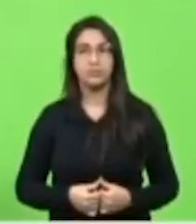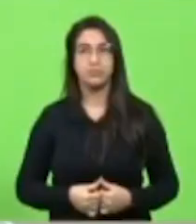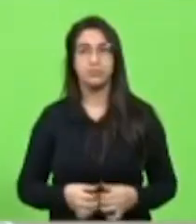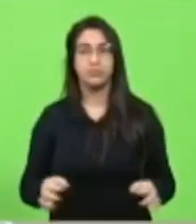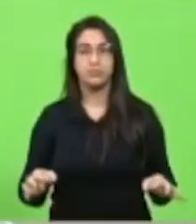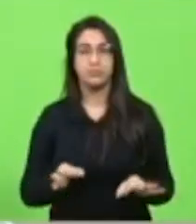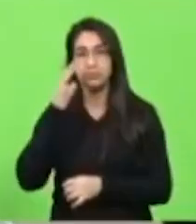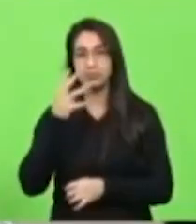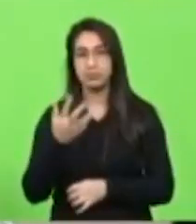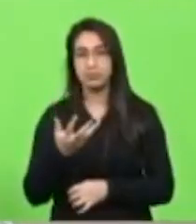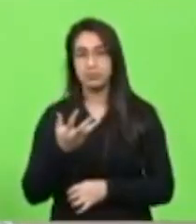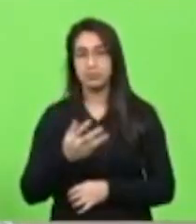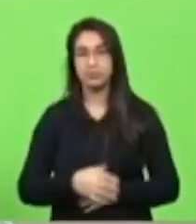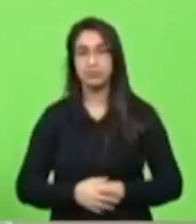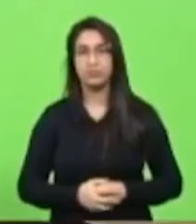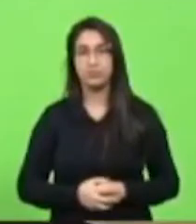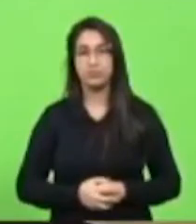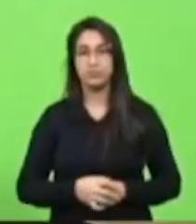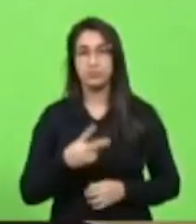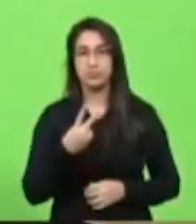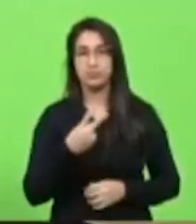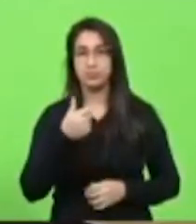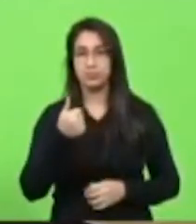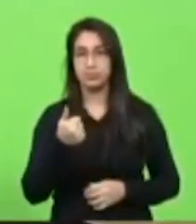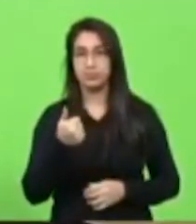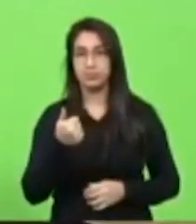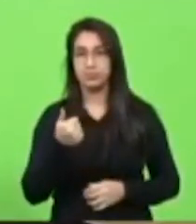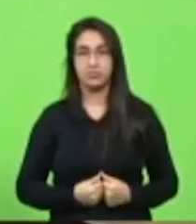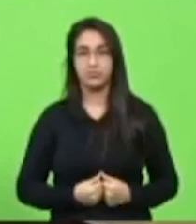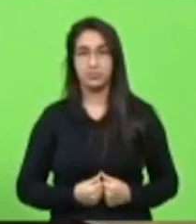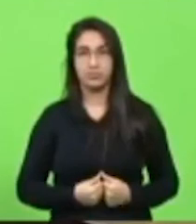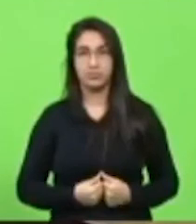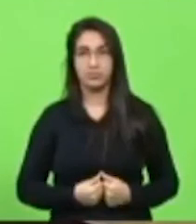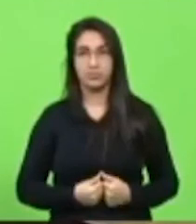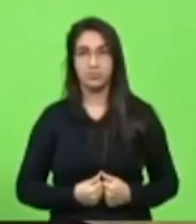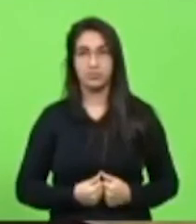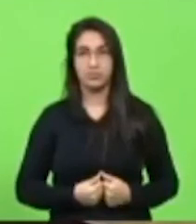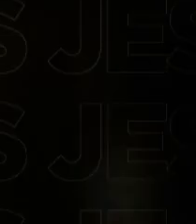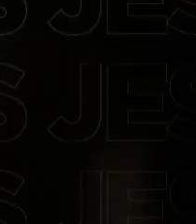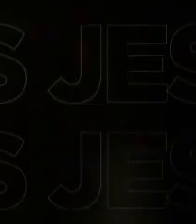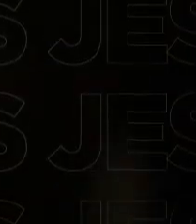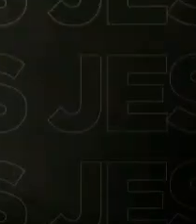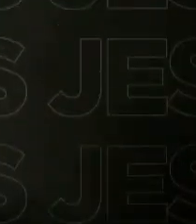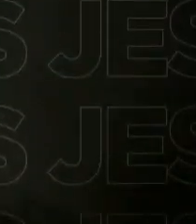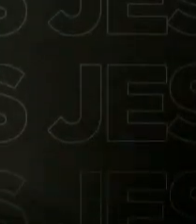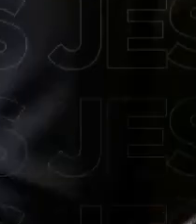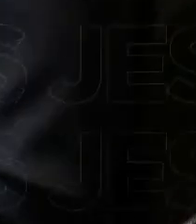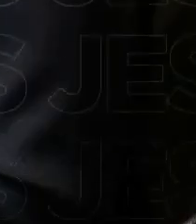colho o resultado, 21 votos não, 1 abstenção, rejeitado o veto.